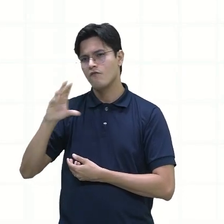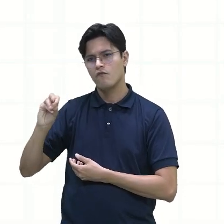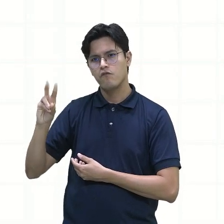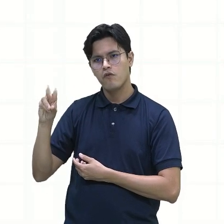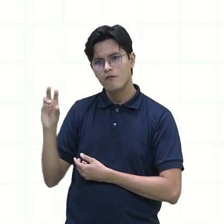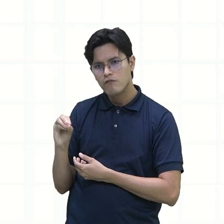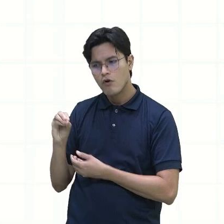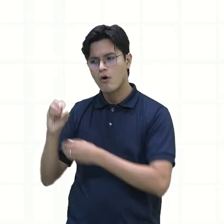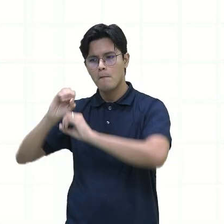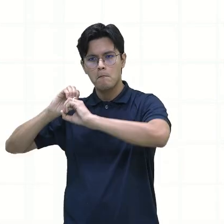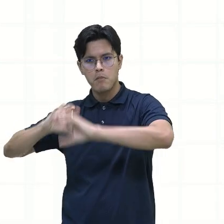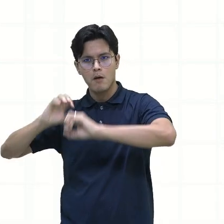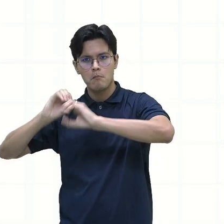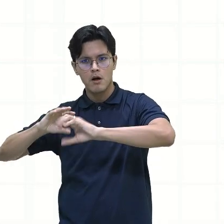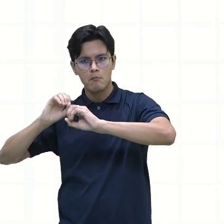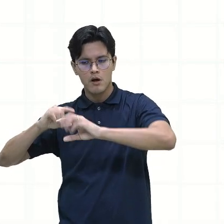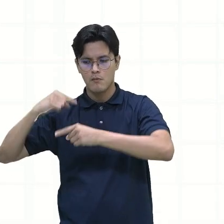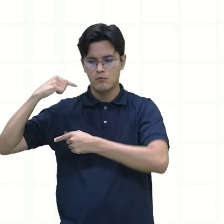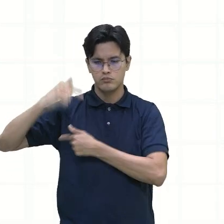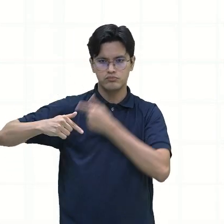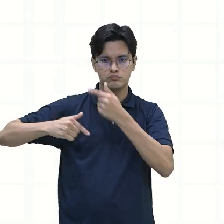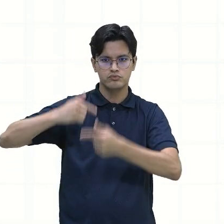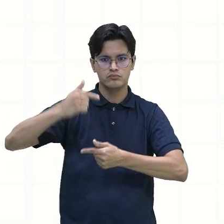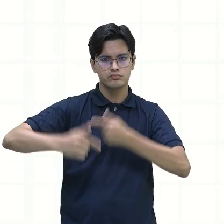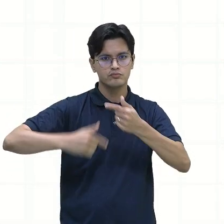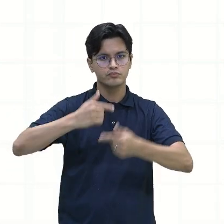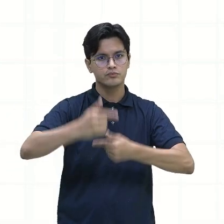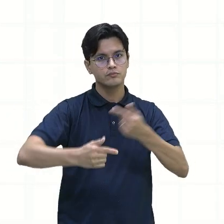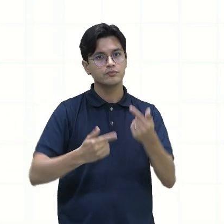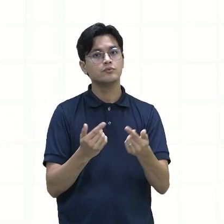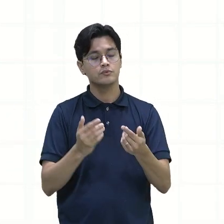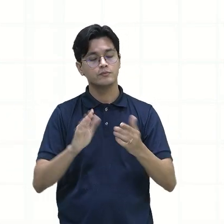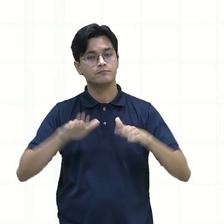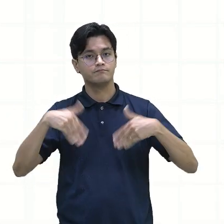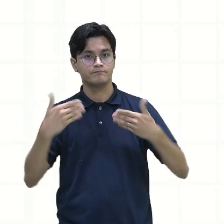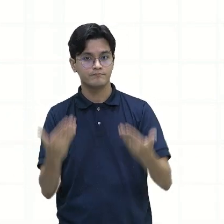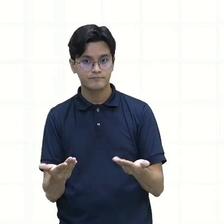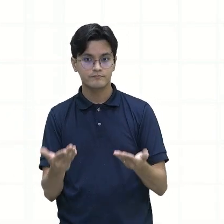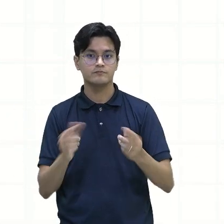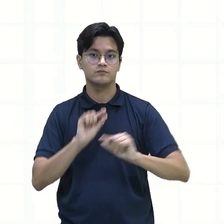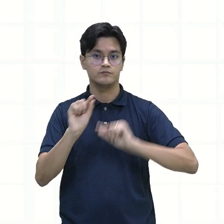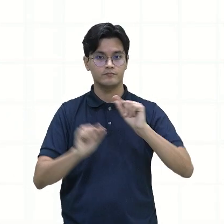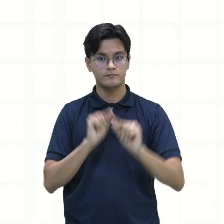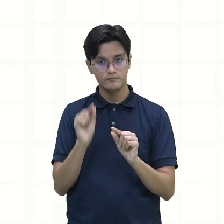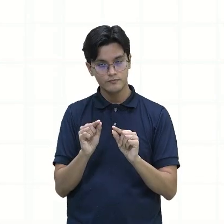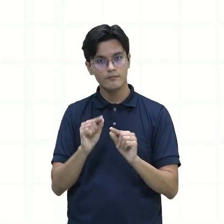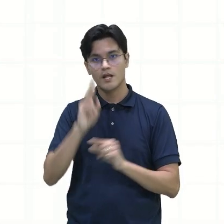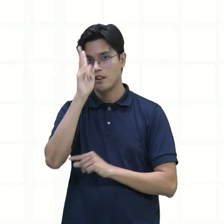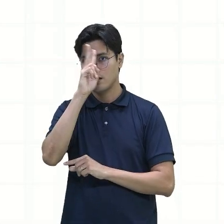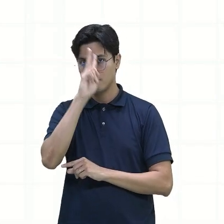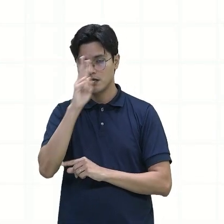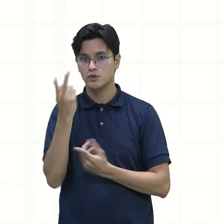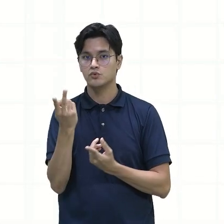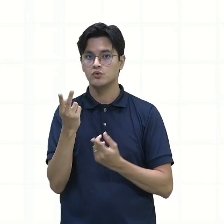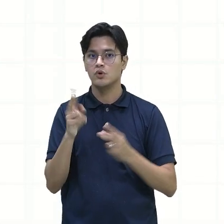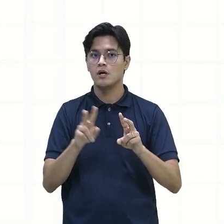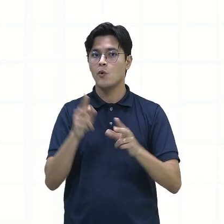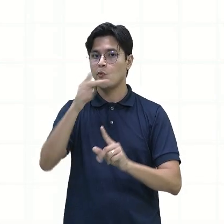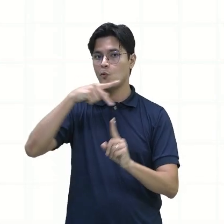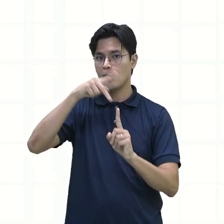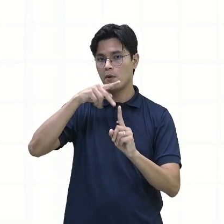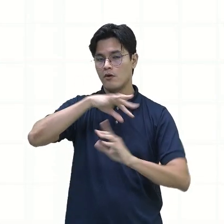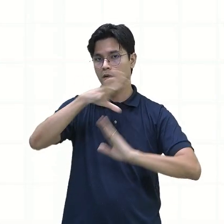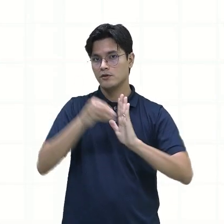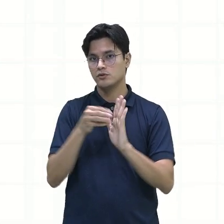plantas, como comentei aqui, é aqueles produtos não madeireiros, Então, são